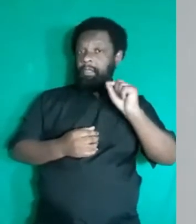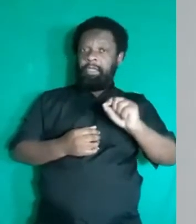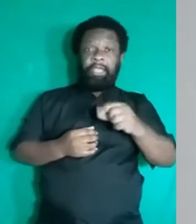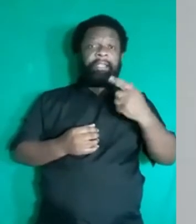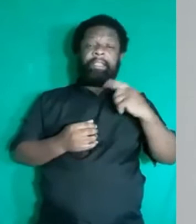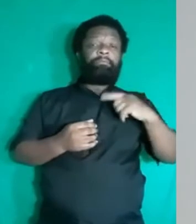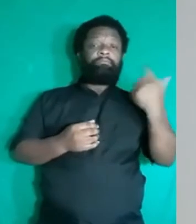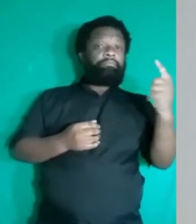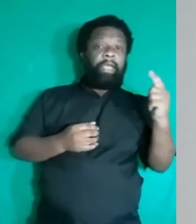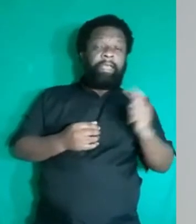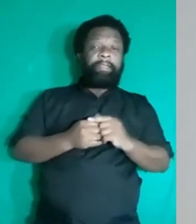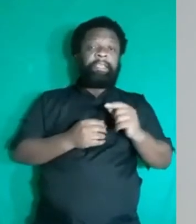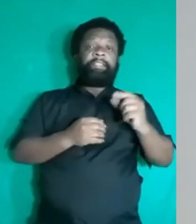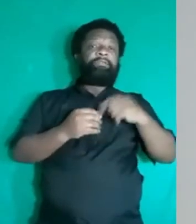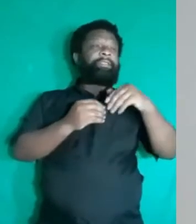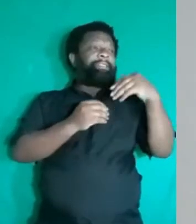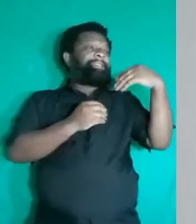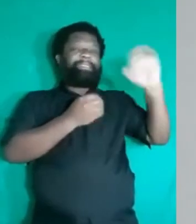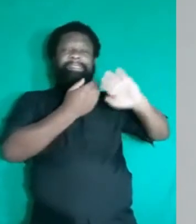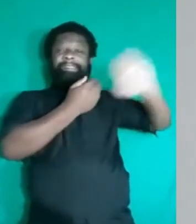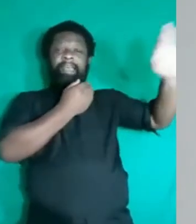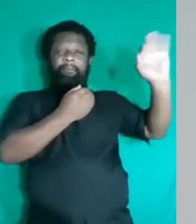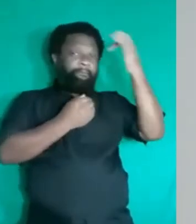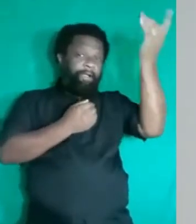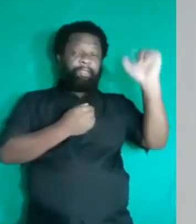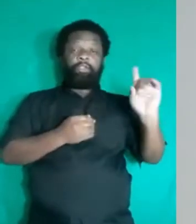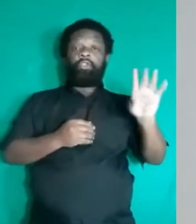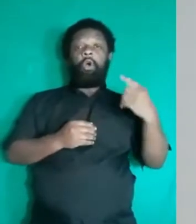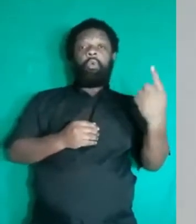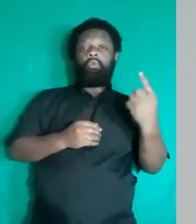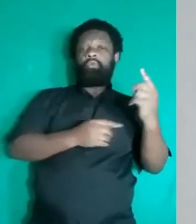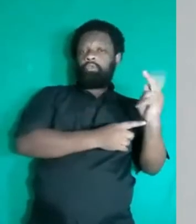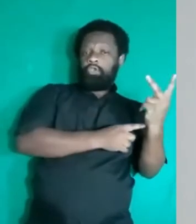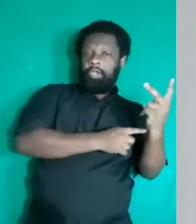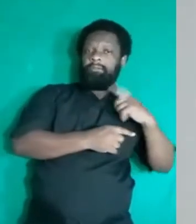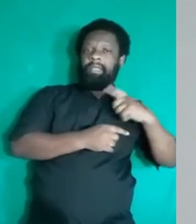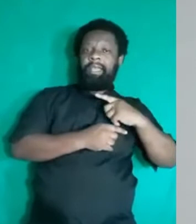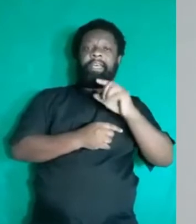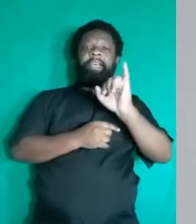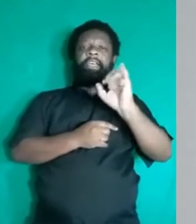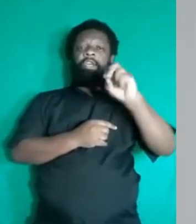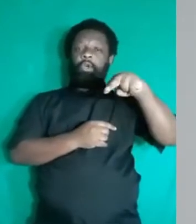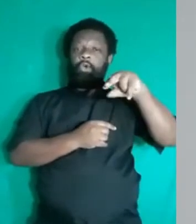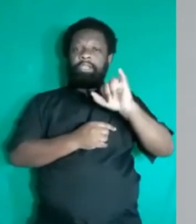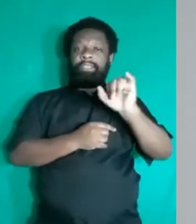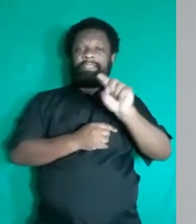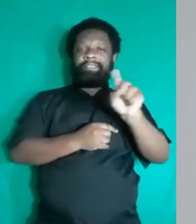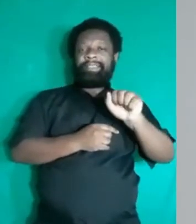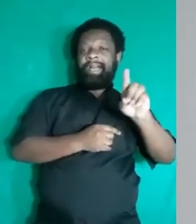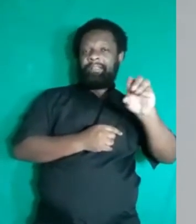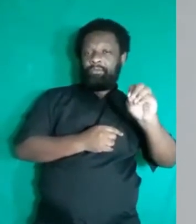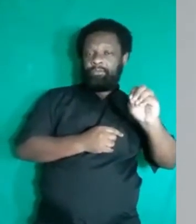fósforo. Então, apesar deles estarem aqui, eles não são ionizáveis, eles não saem com facilidade. Esse é o único